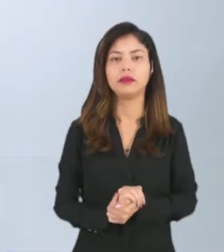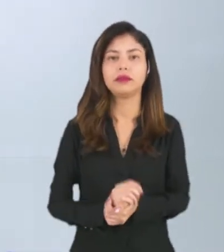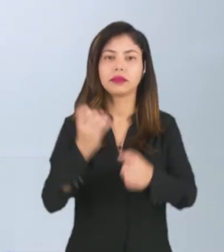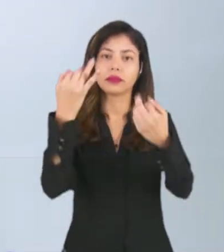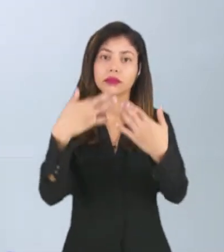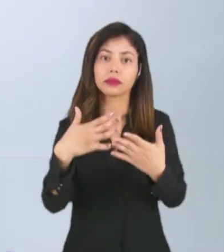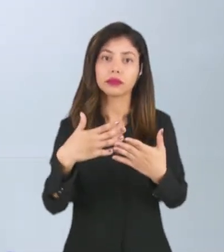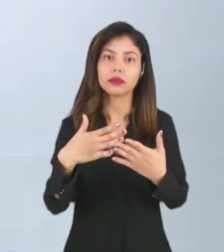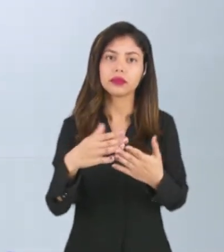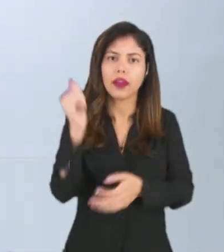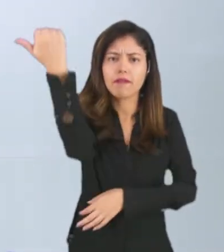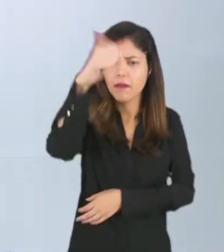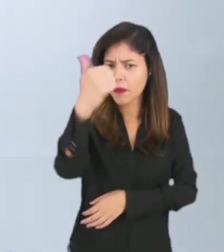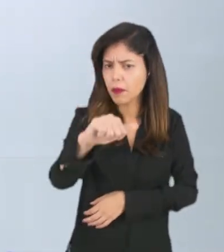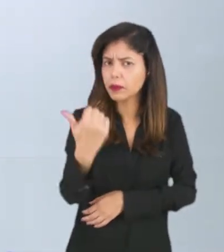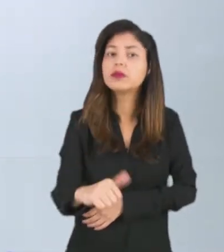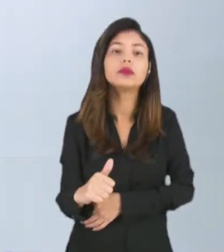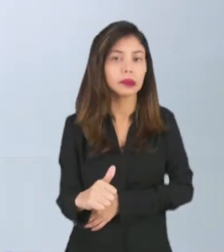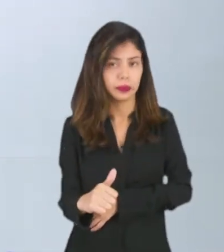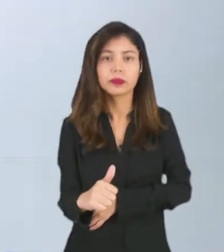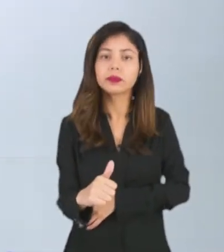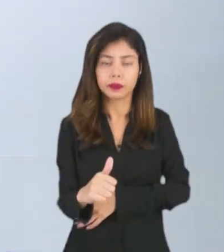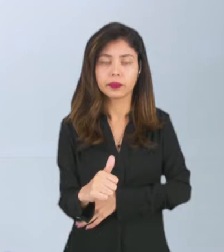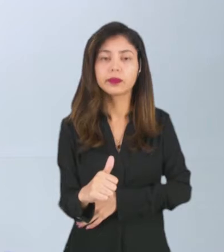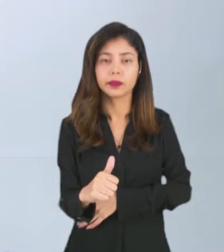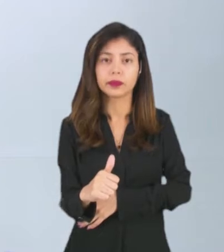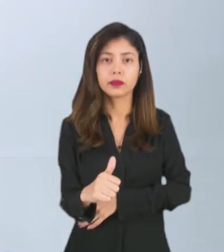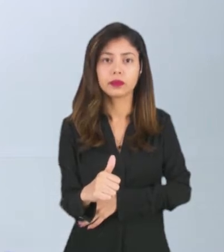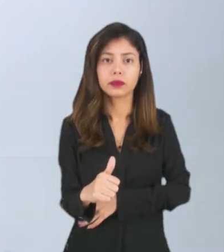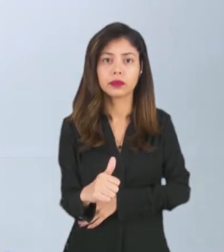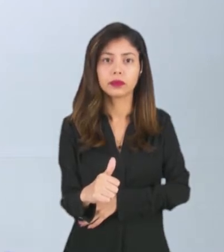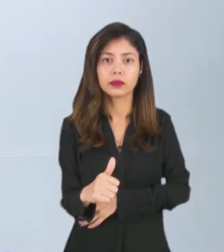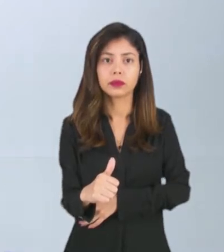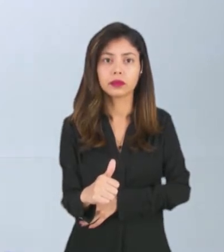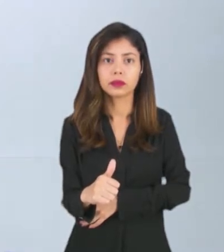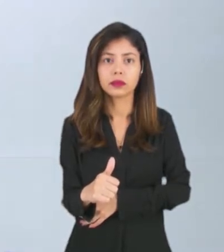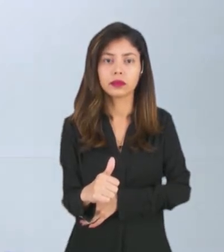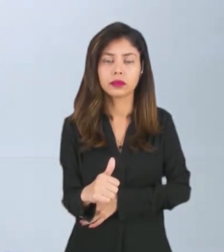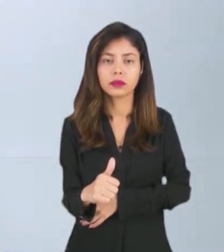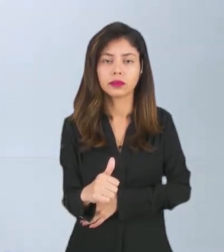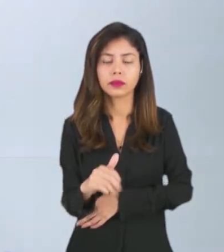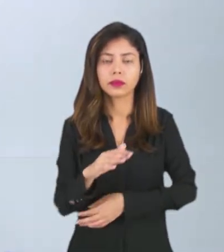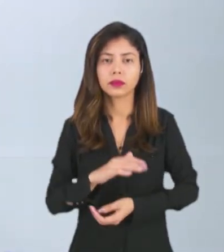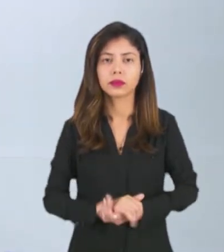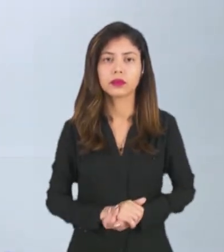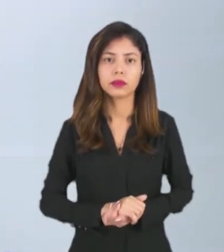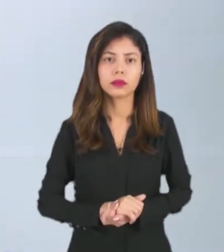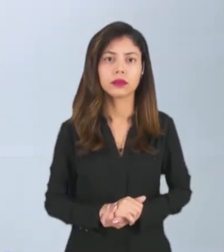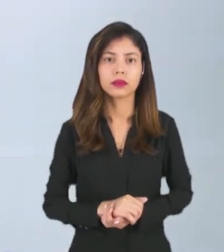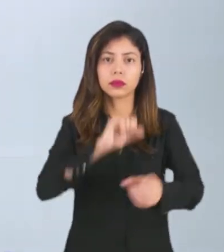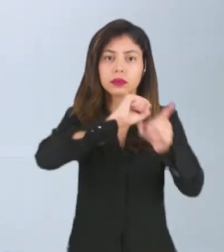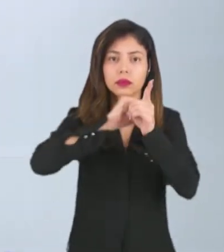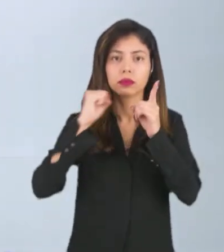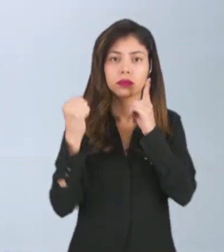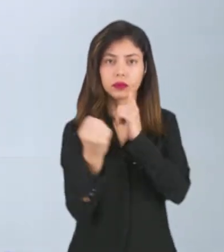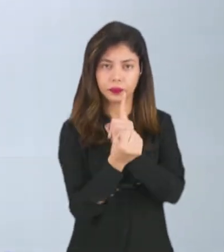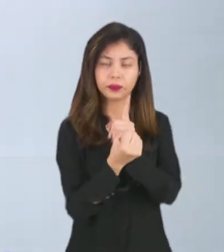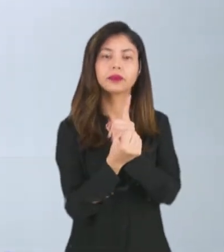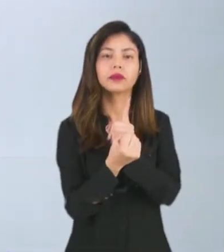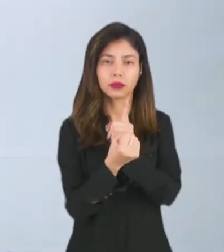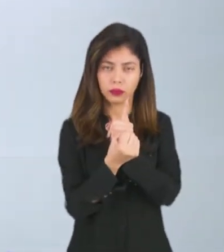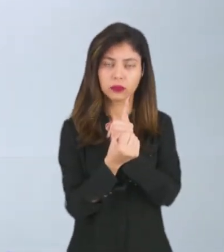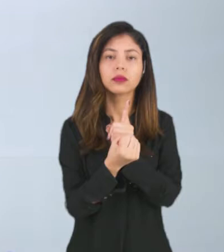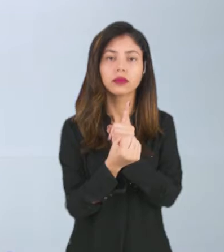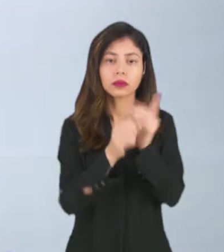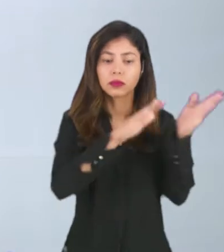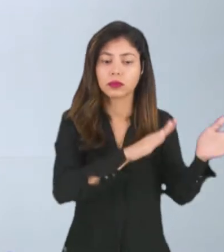eles servem para avaliar, a que pé está a saúde da sociedade, e a